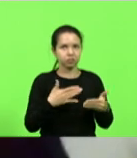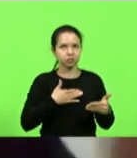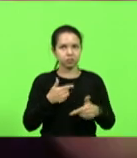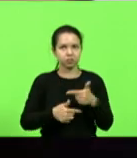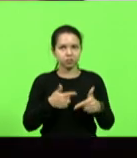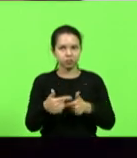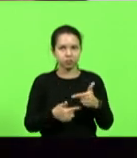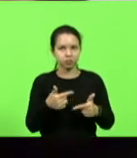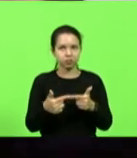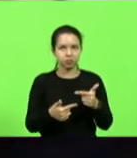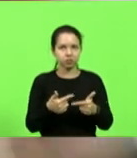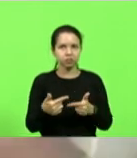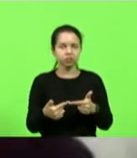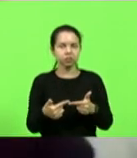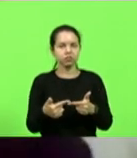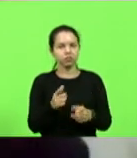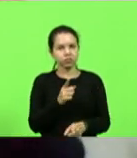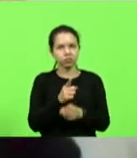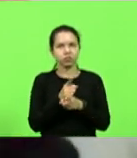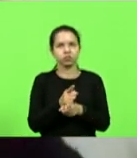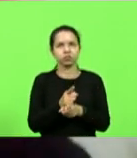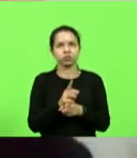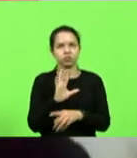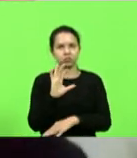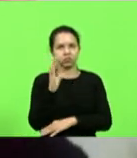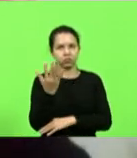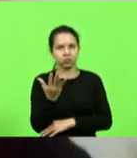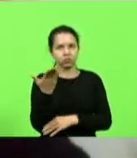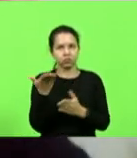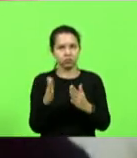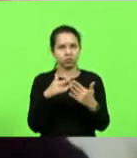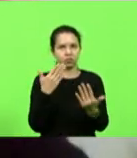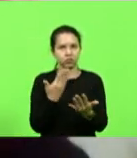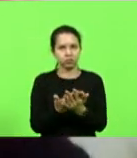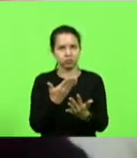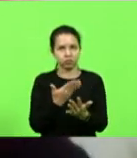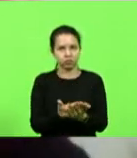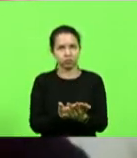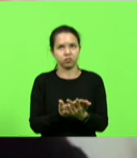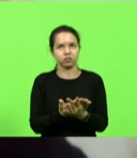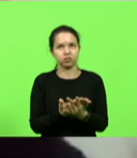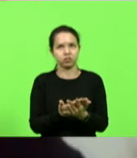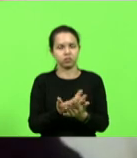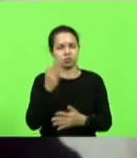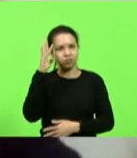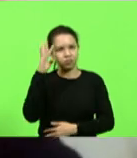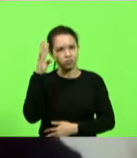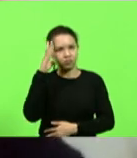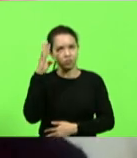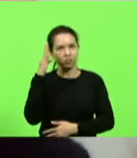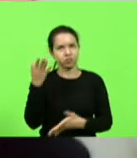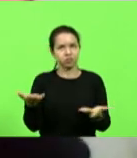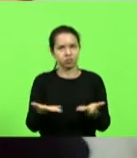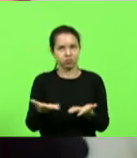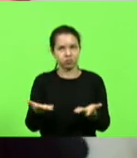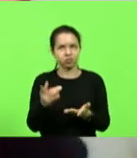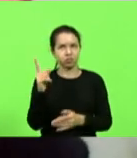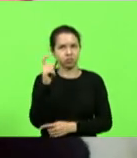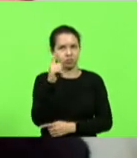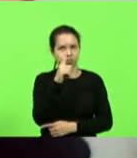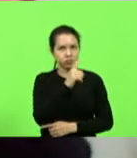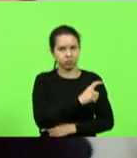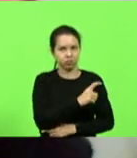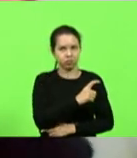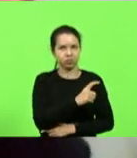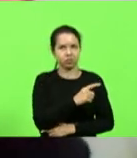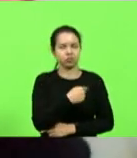me deparei com uma situação na escola naquela época, e eu imagino que agora ela é ainda mais complexa, e